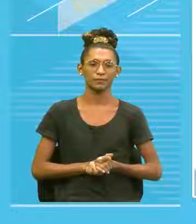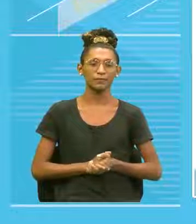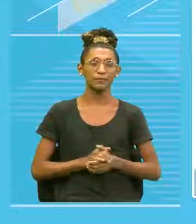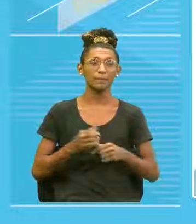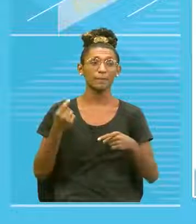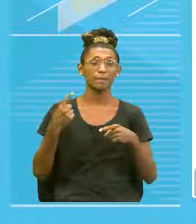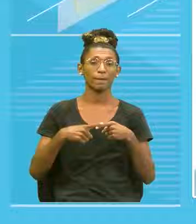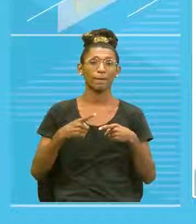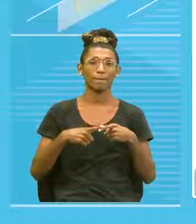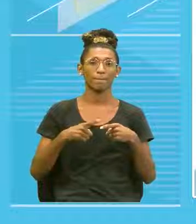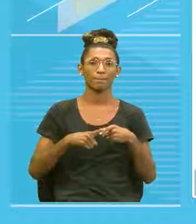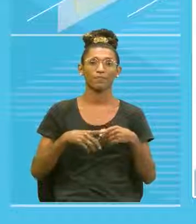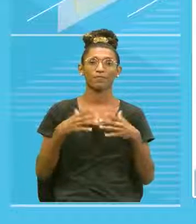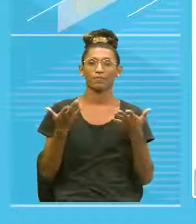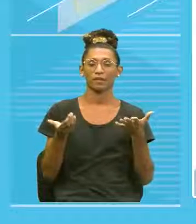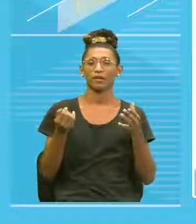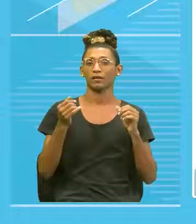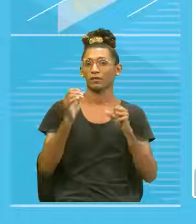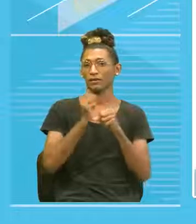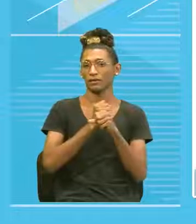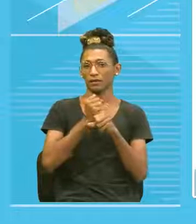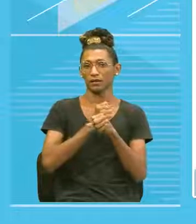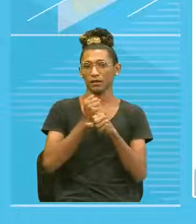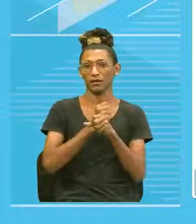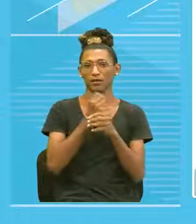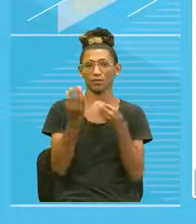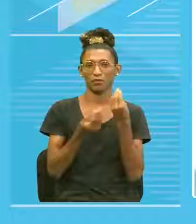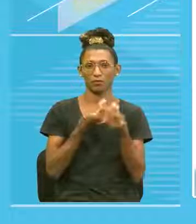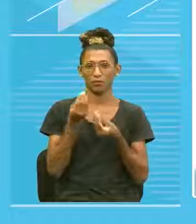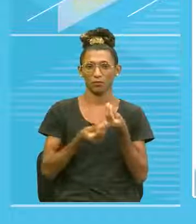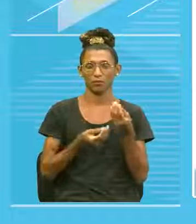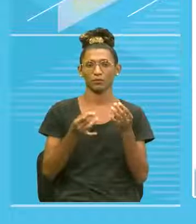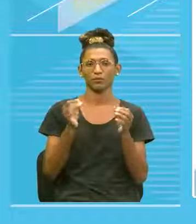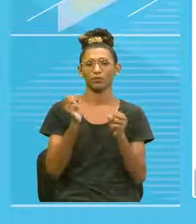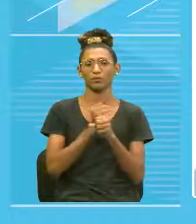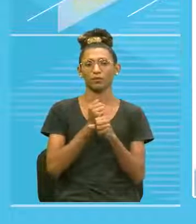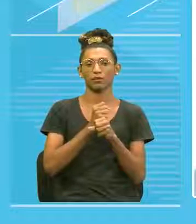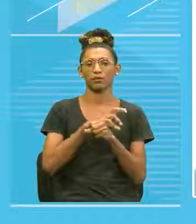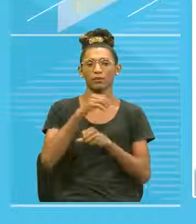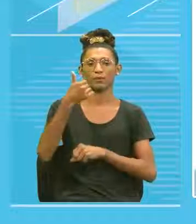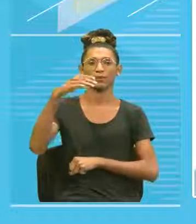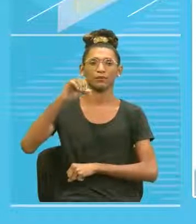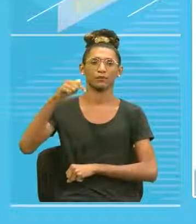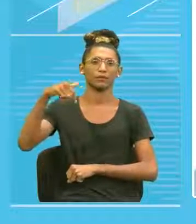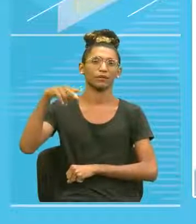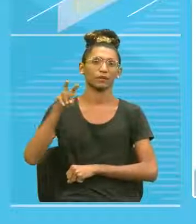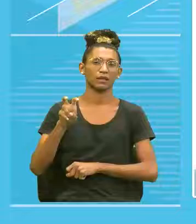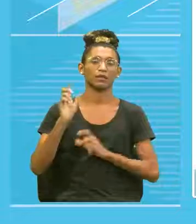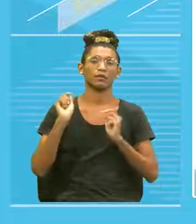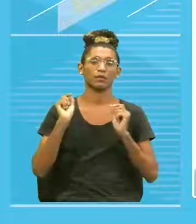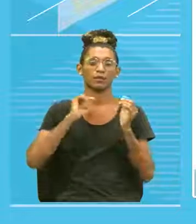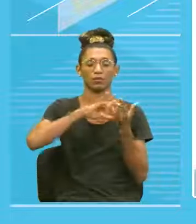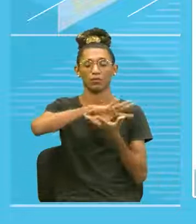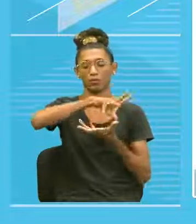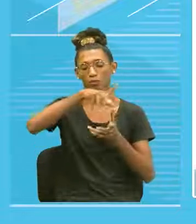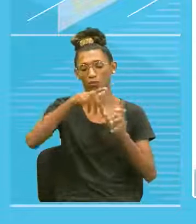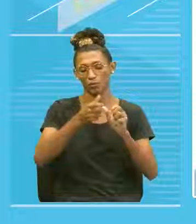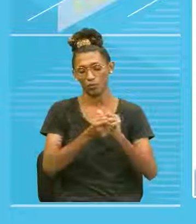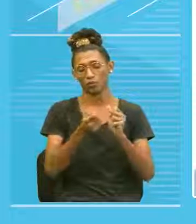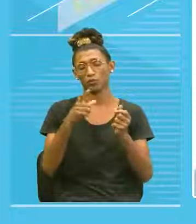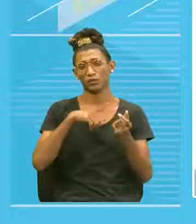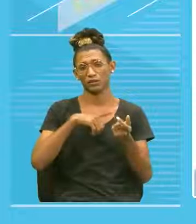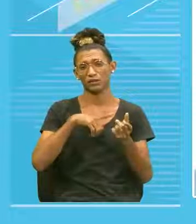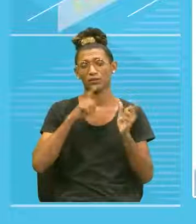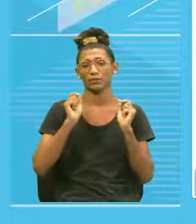é porque o que neste ano é de 75 e o mundo vivia